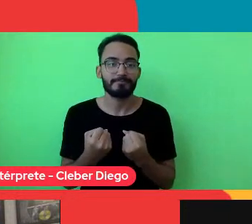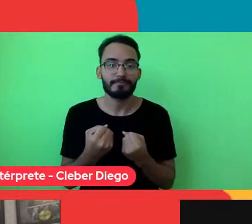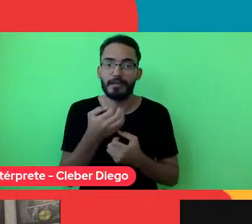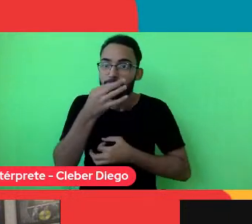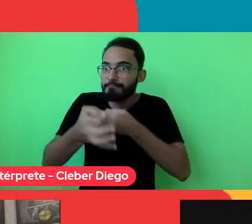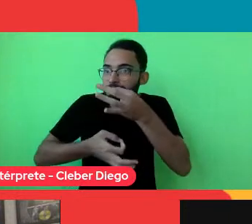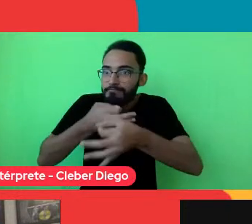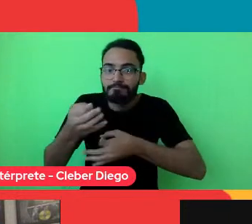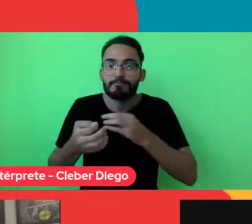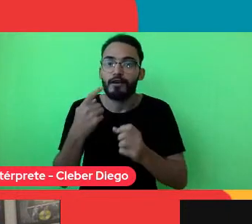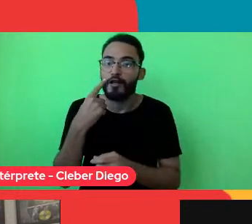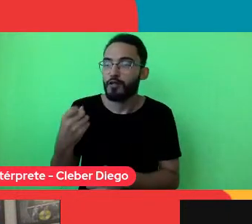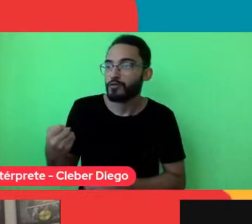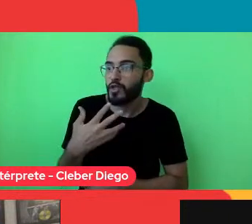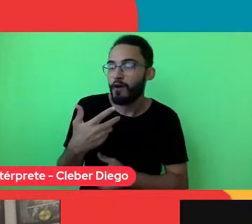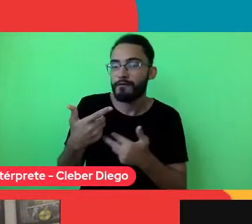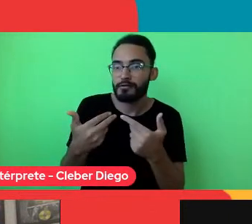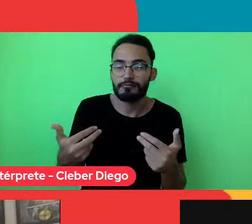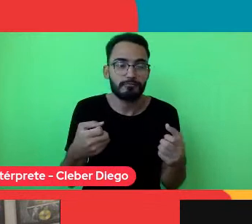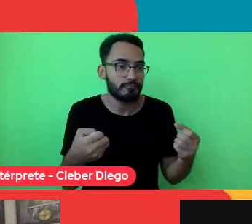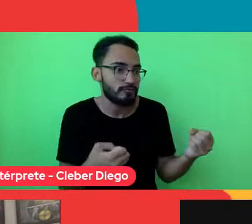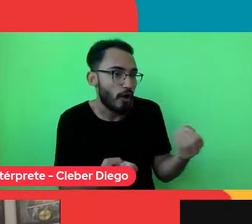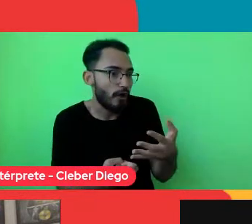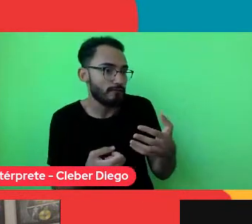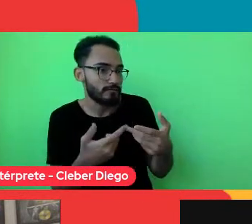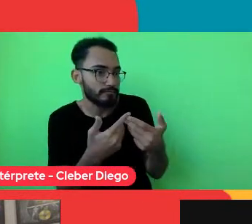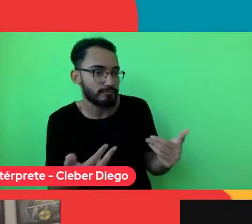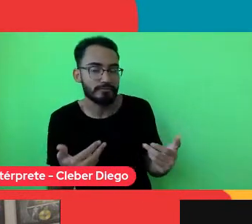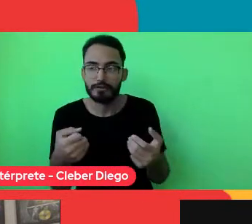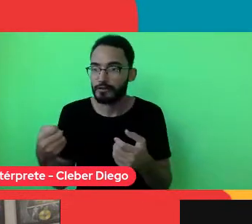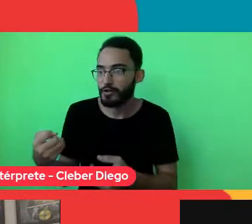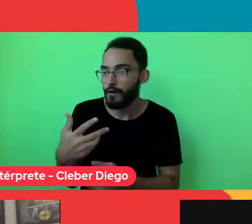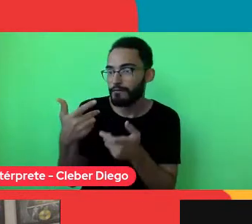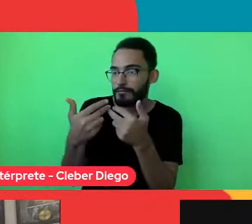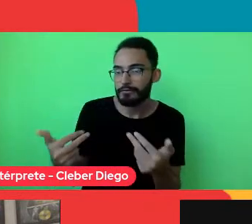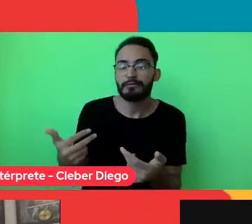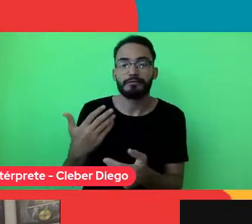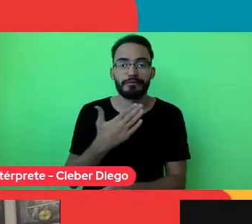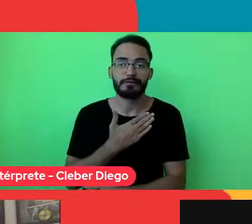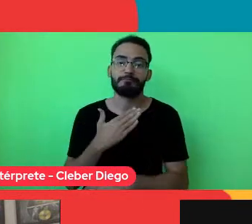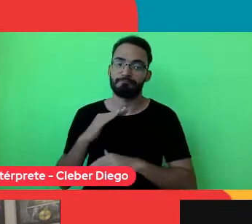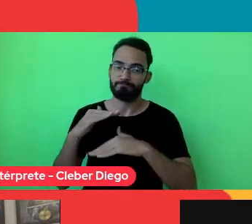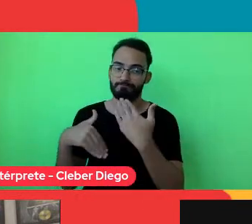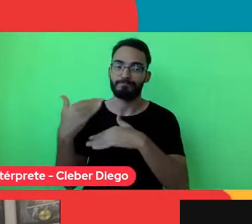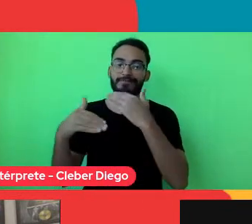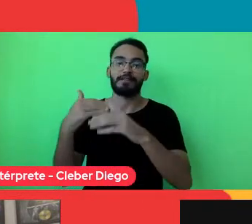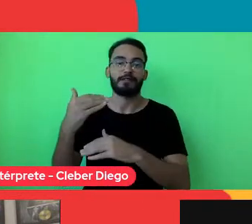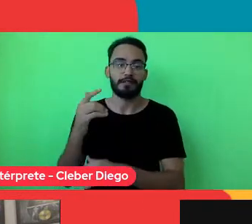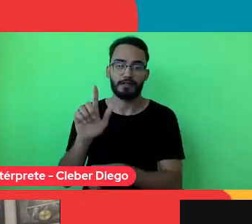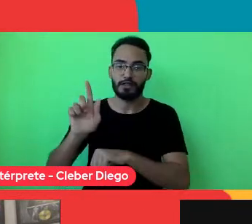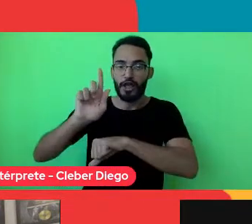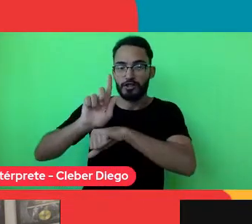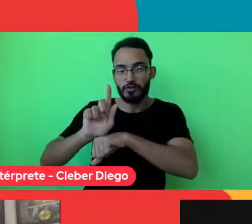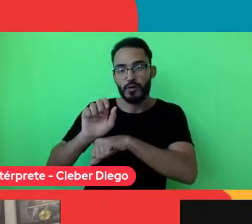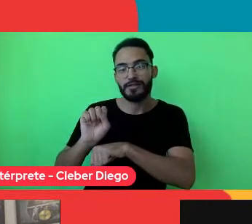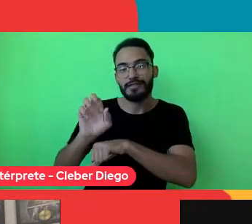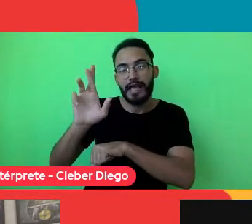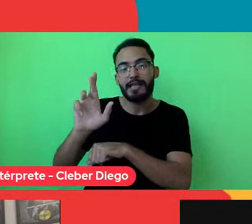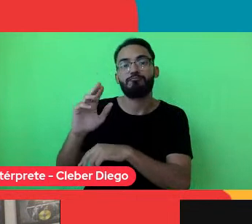sugerir, enfim, coisas novas e fui crescendo na carreira como gestora, enfim, gestora sênior, executiva e depois diretora